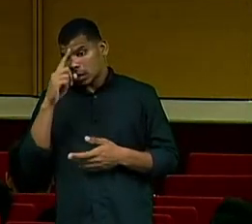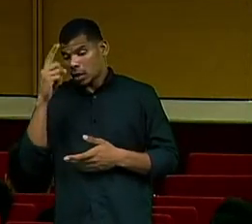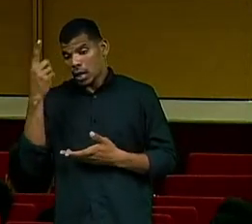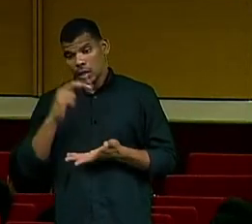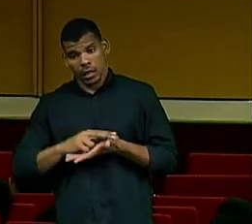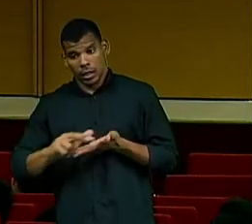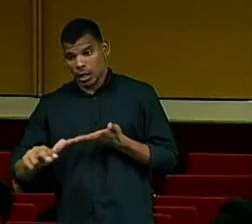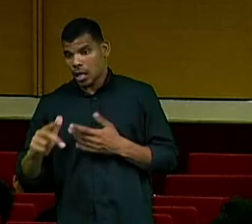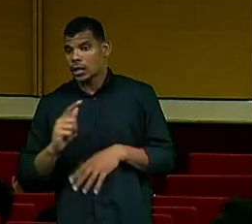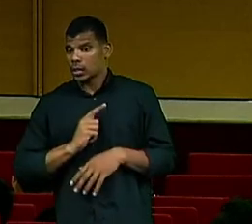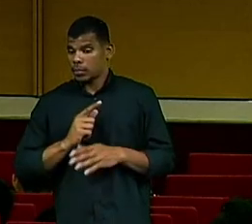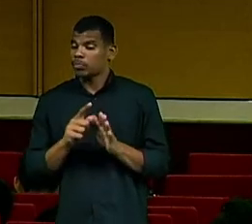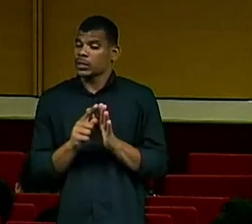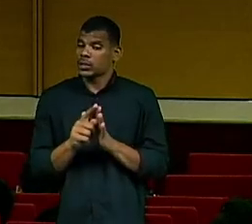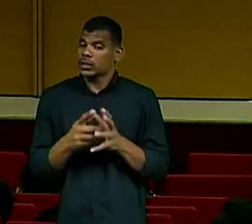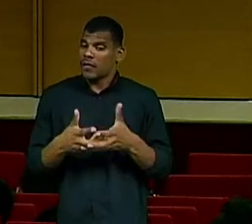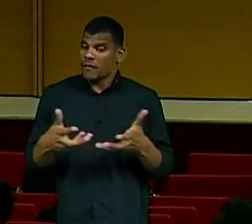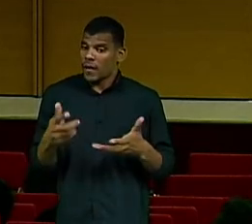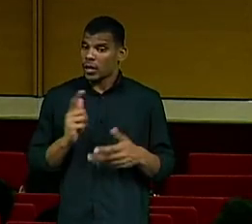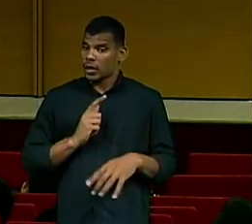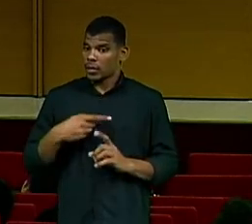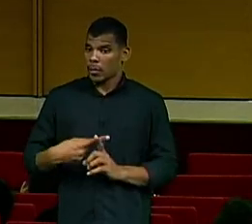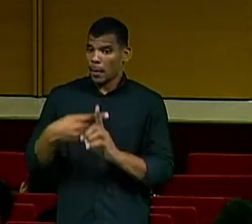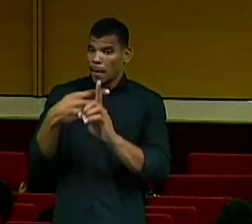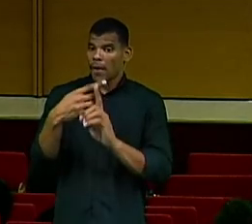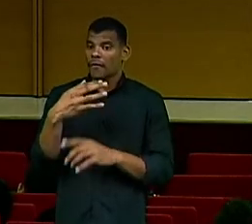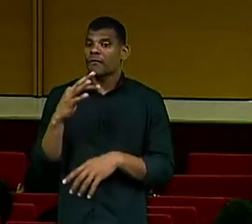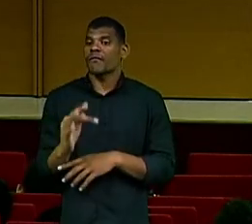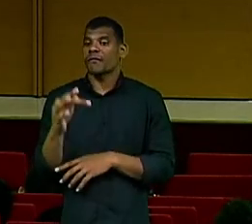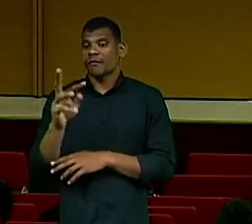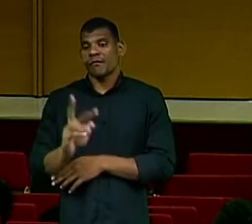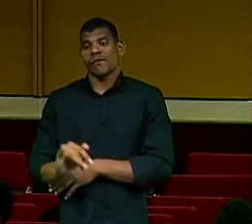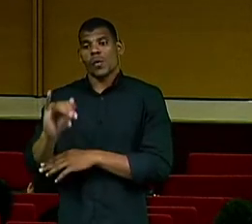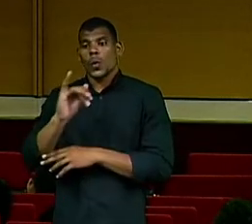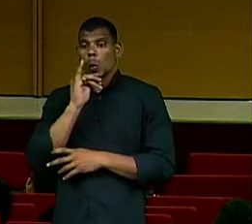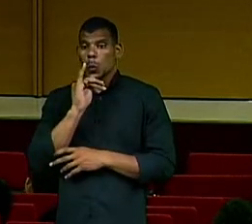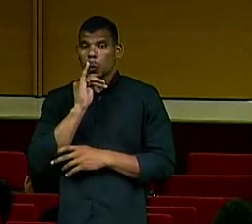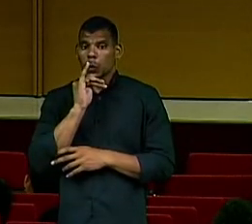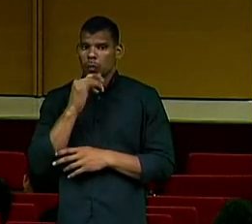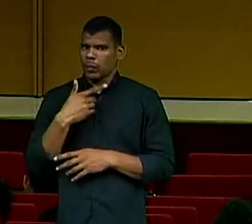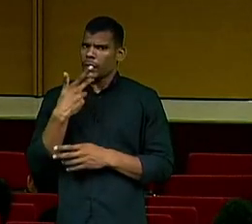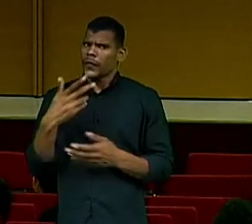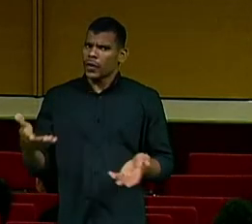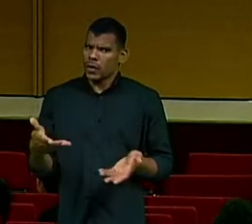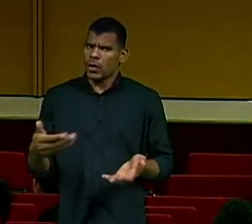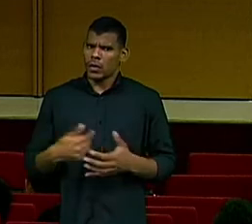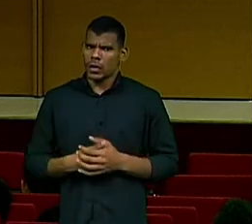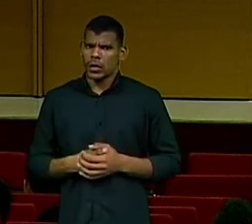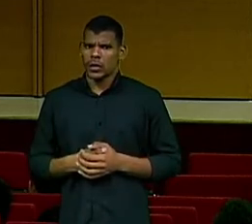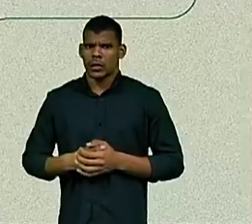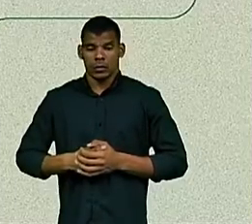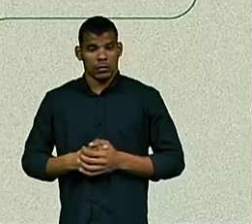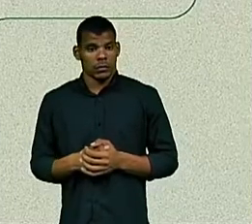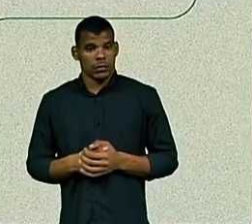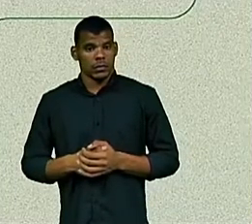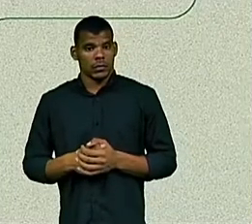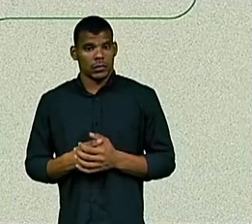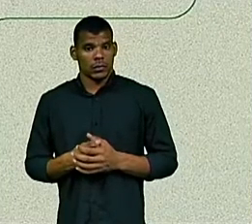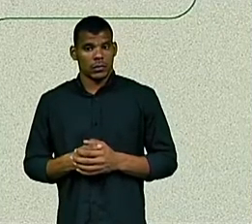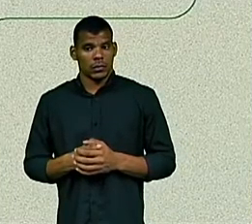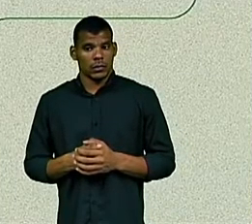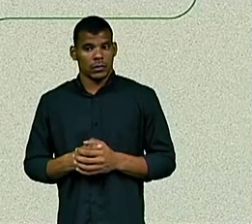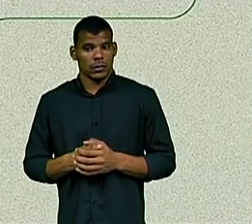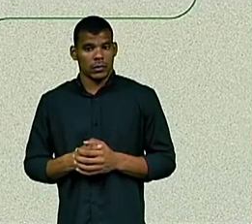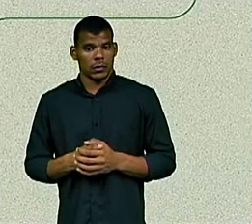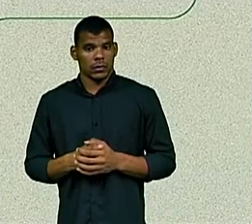de estudo Inicial que vai ter vantagem lá na frente por exemplo eu acabei de citar um gado que